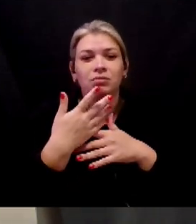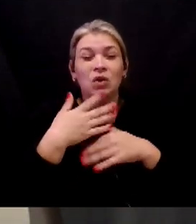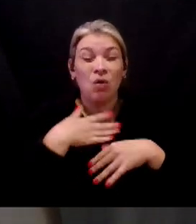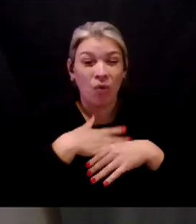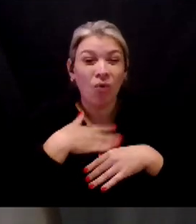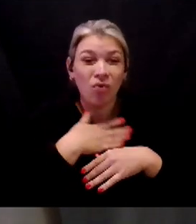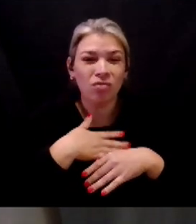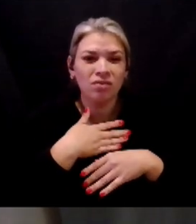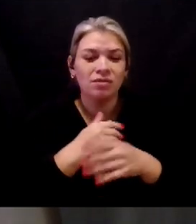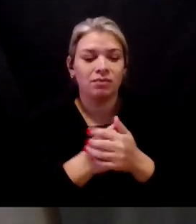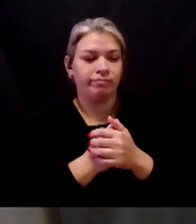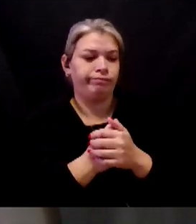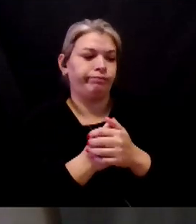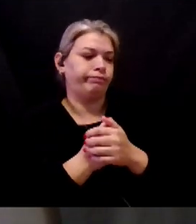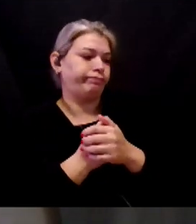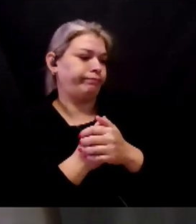não